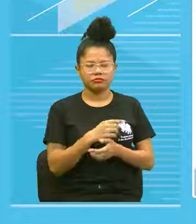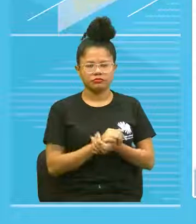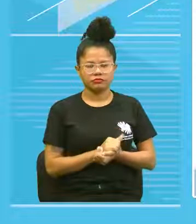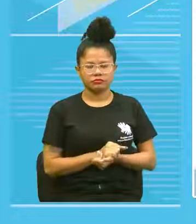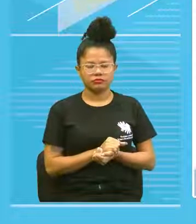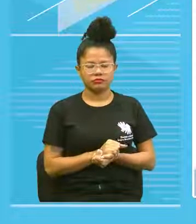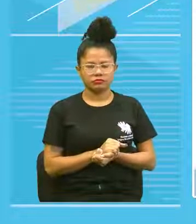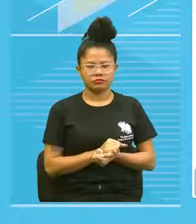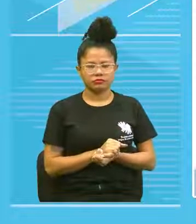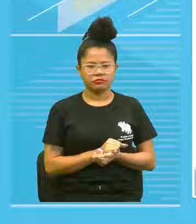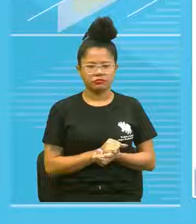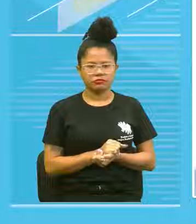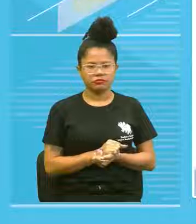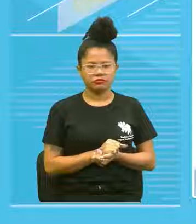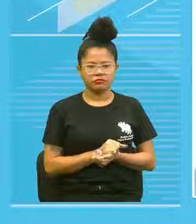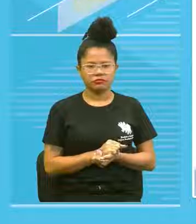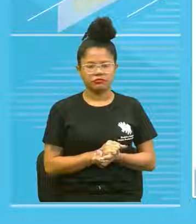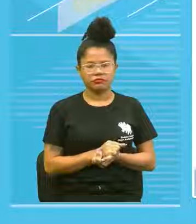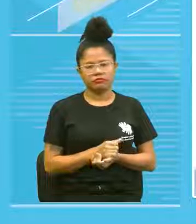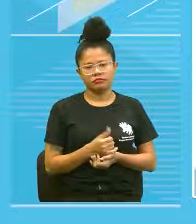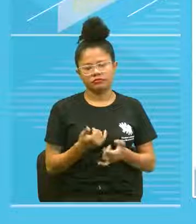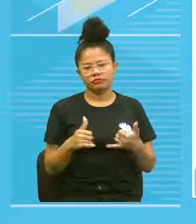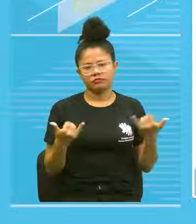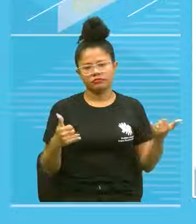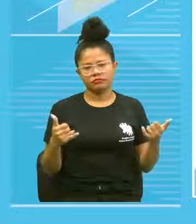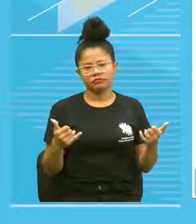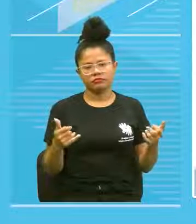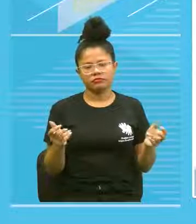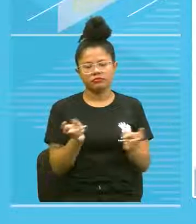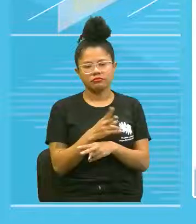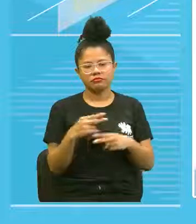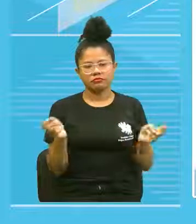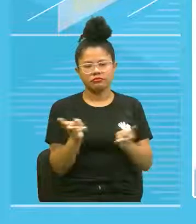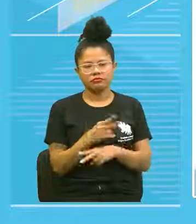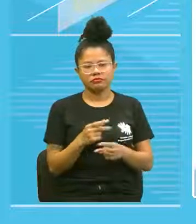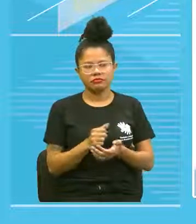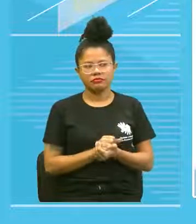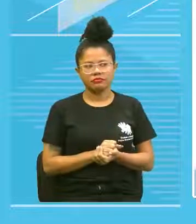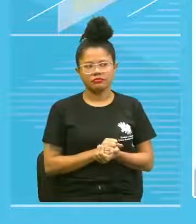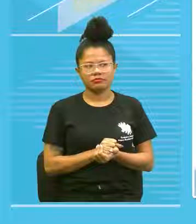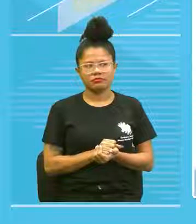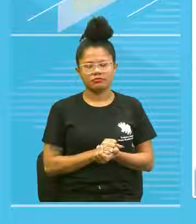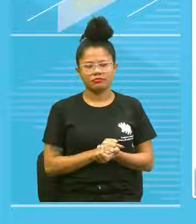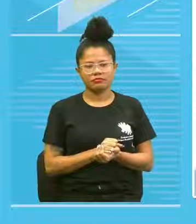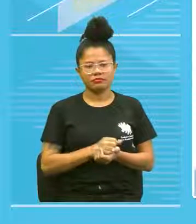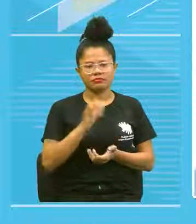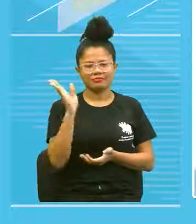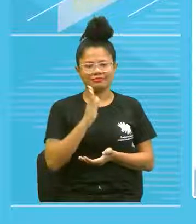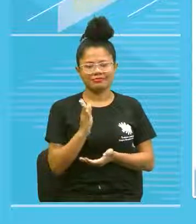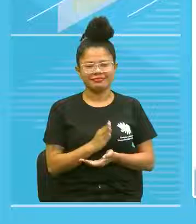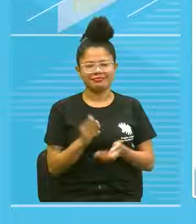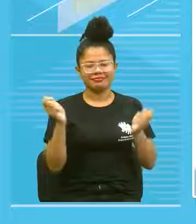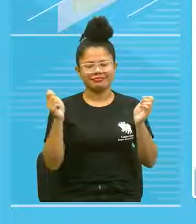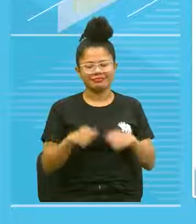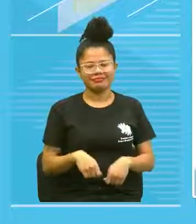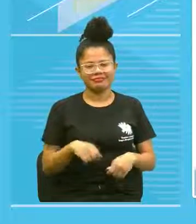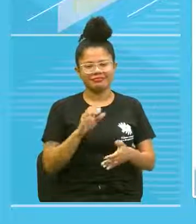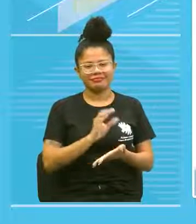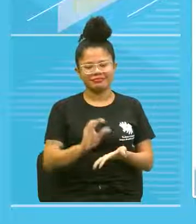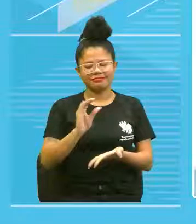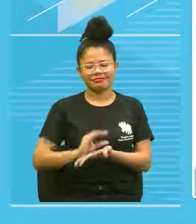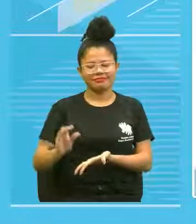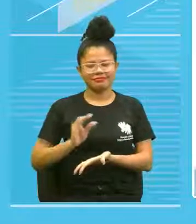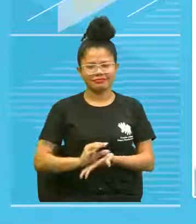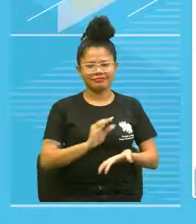nas eólicas é por isso que o Brasil tem que investir